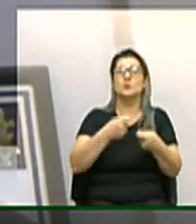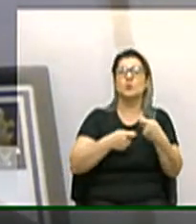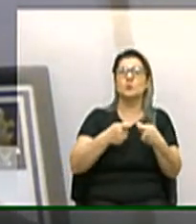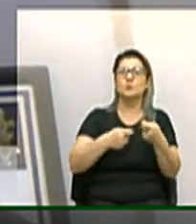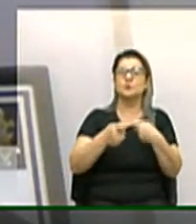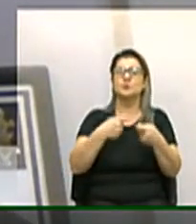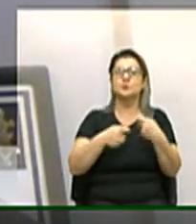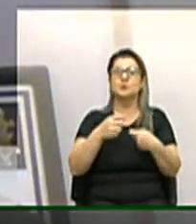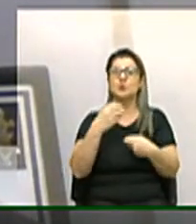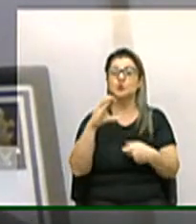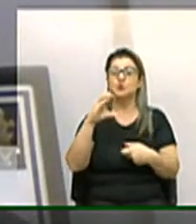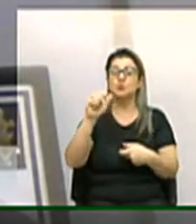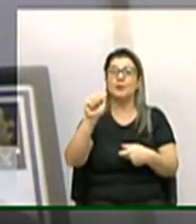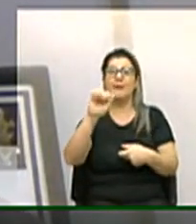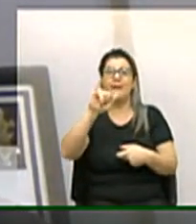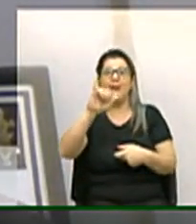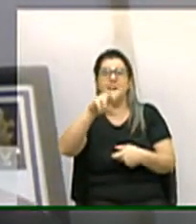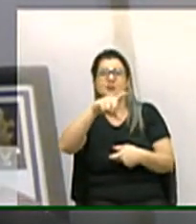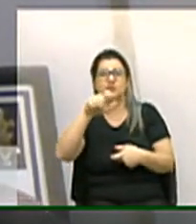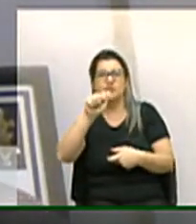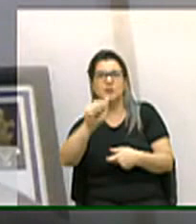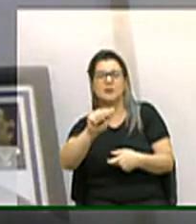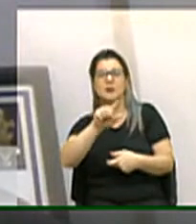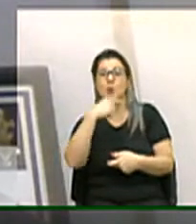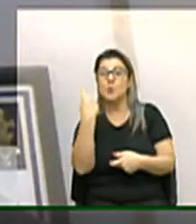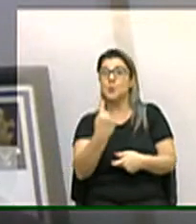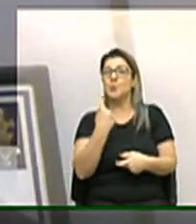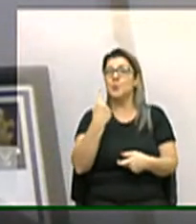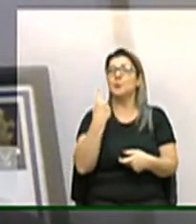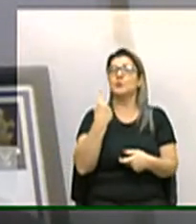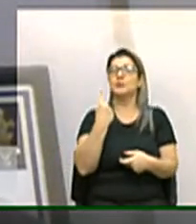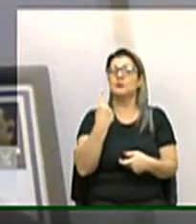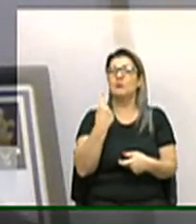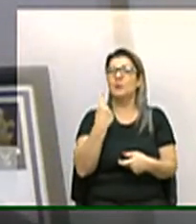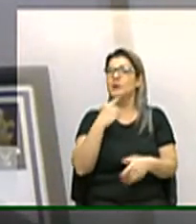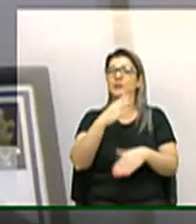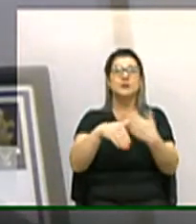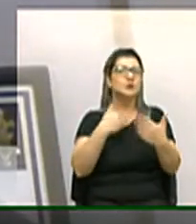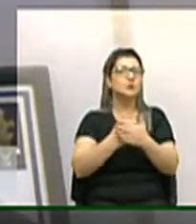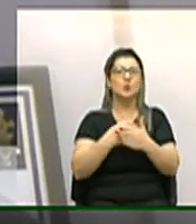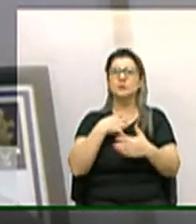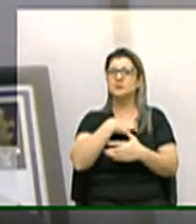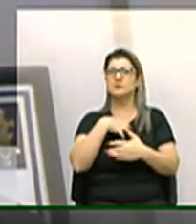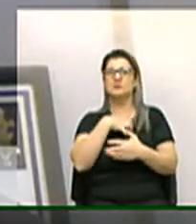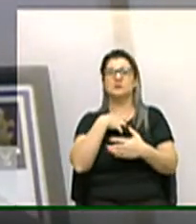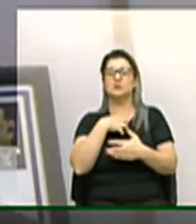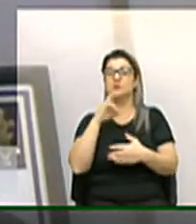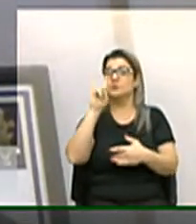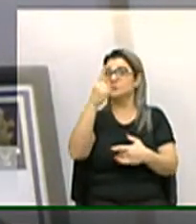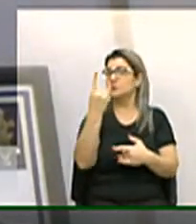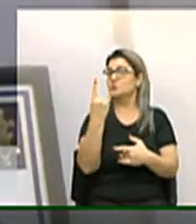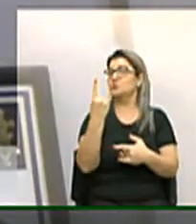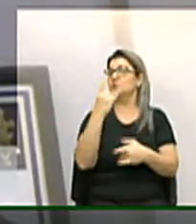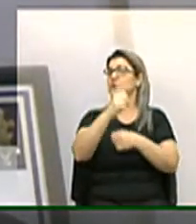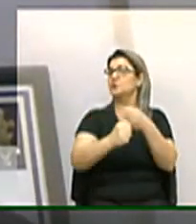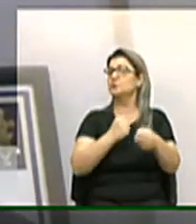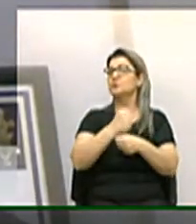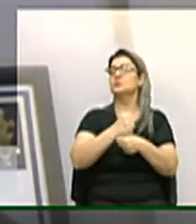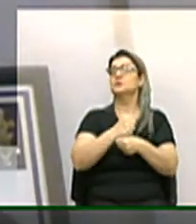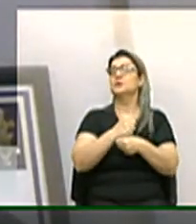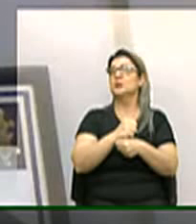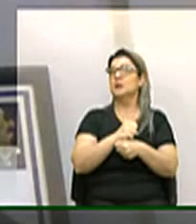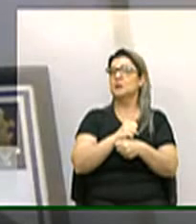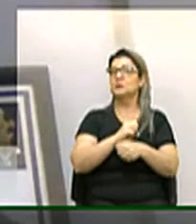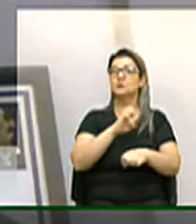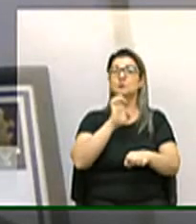utilizar recursos de precatórios, já tinha que usar todas essas situações que, nos últimos anos, o Estado do Rio Grande do